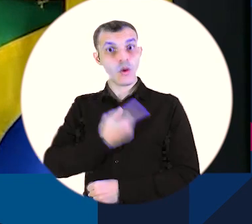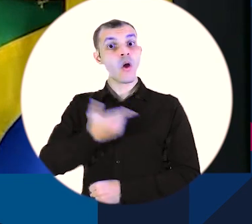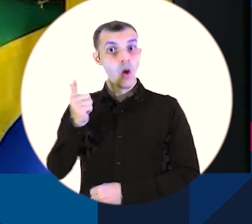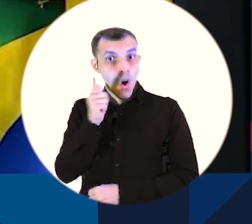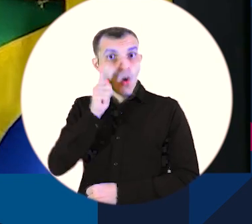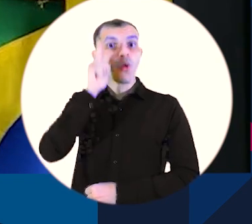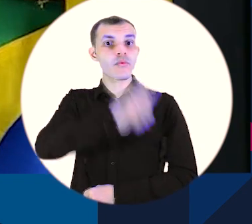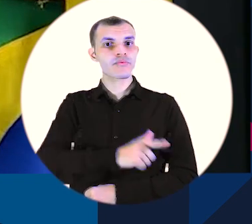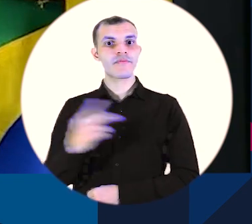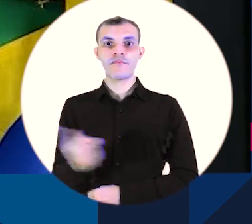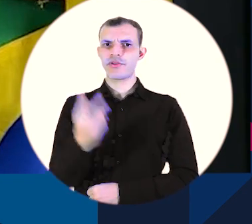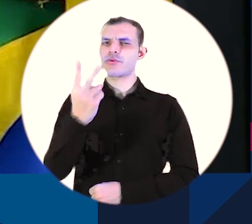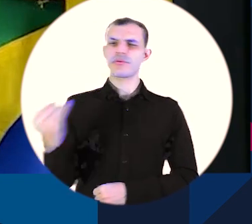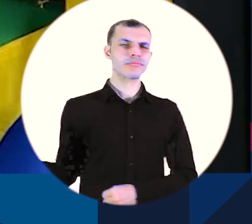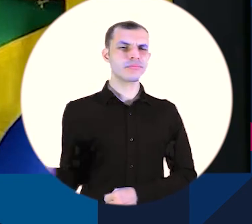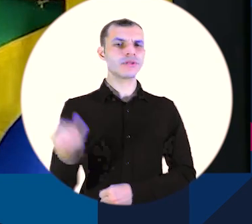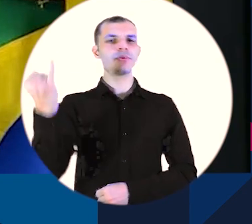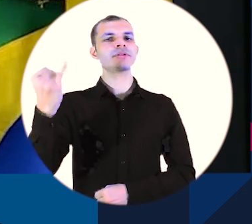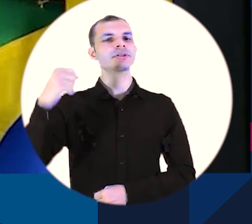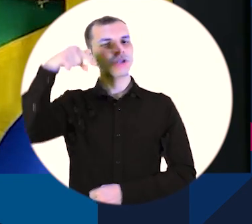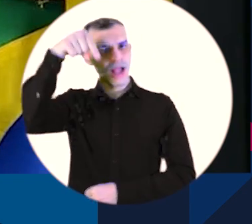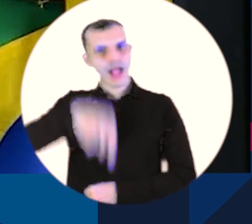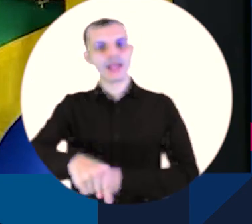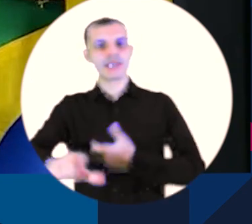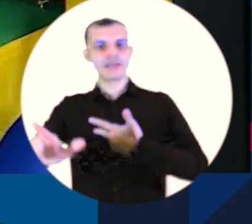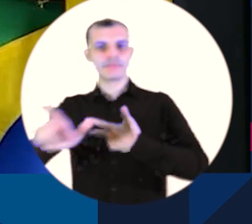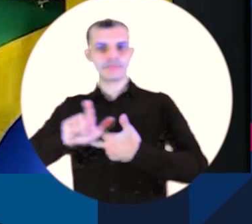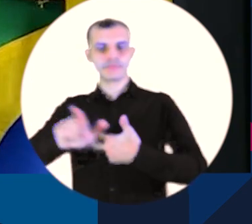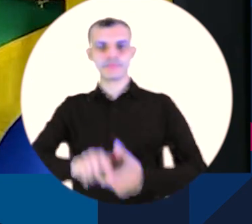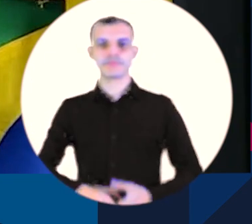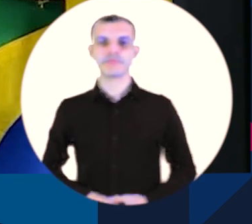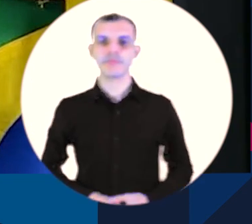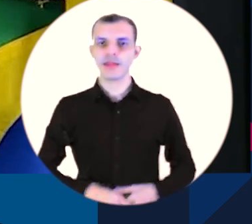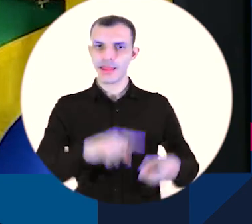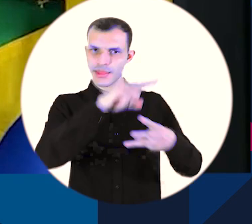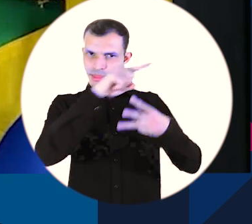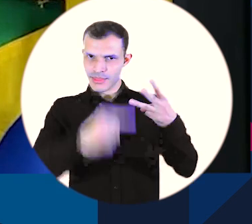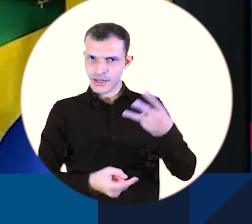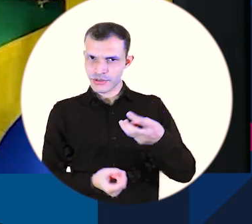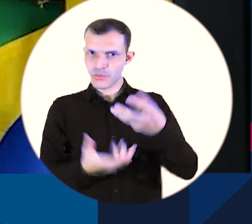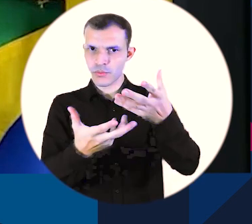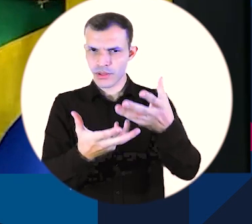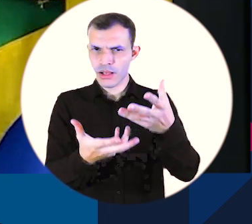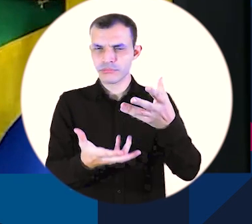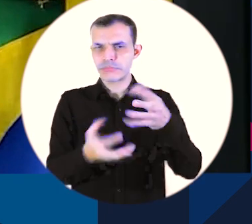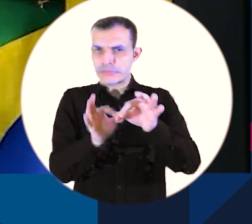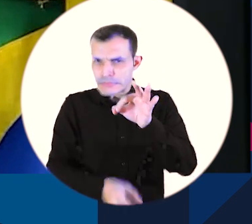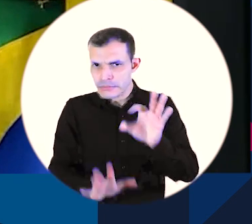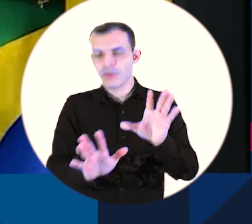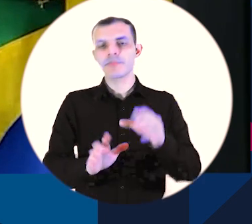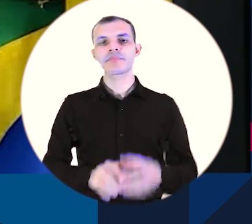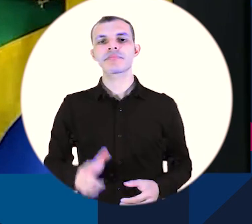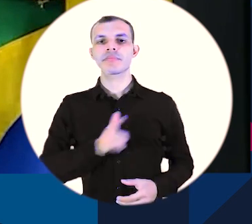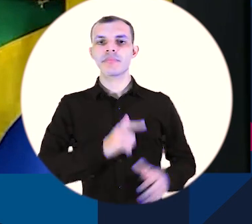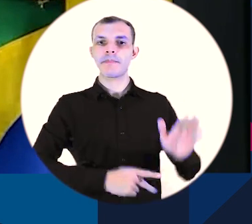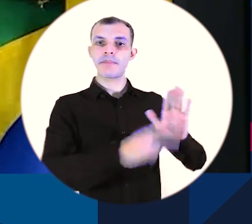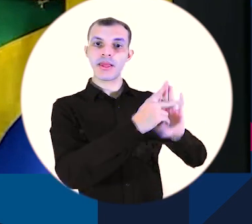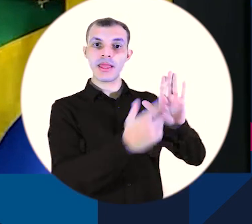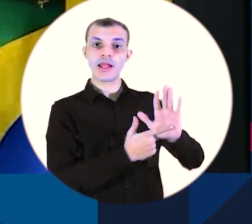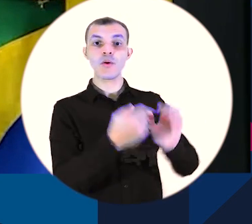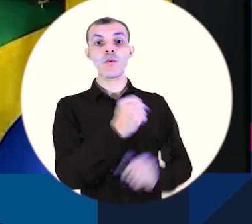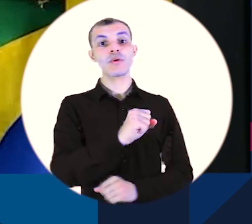anos conquistamos importantes vitórias aqui no Legislativo. Cito 3 para não me alongar. A aprovação do PL